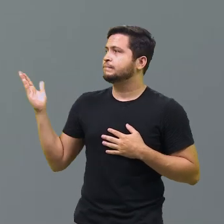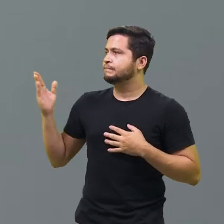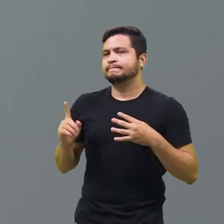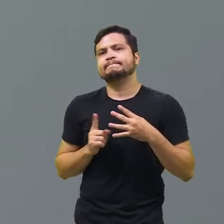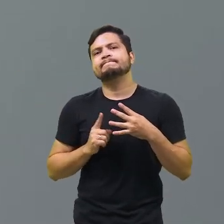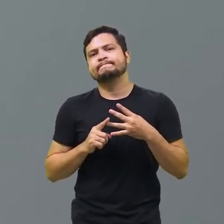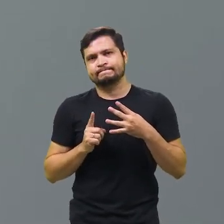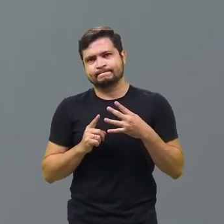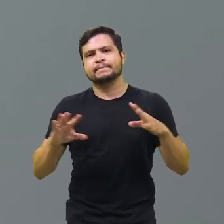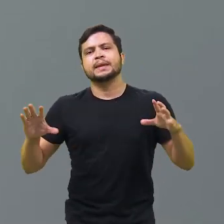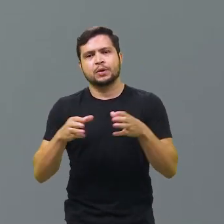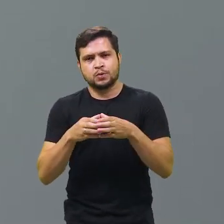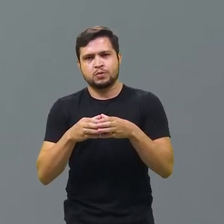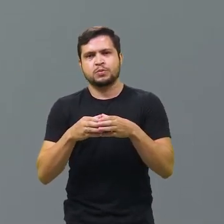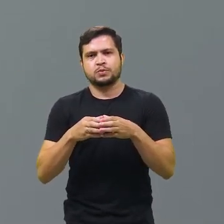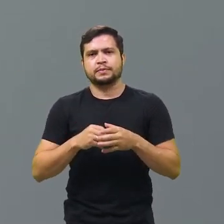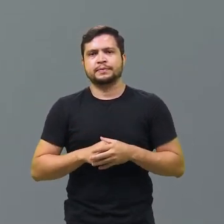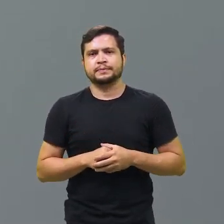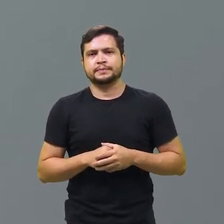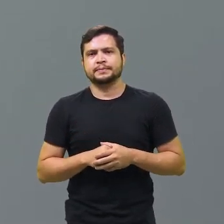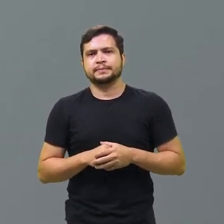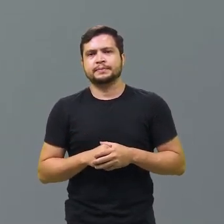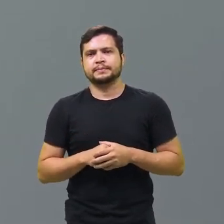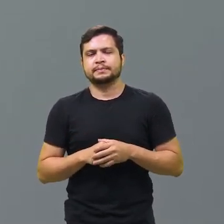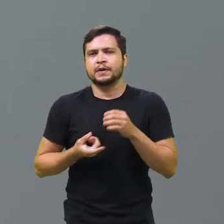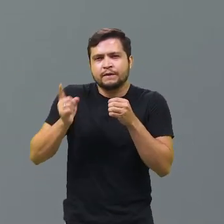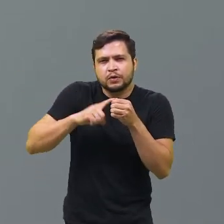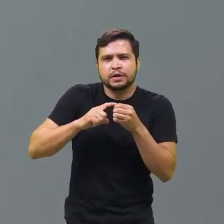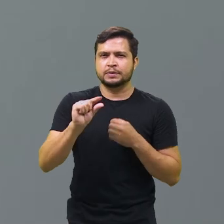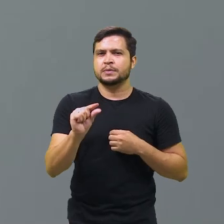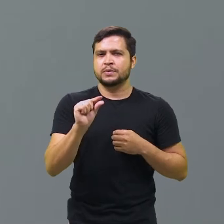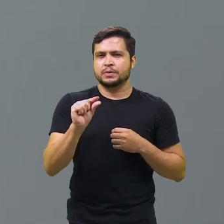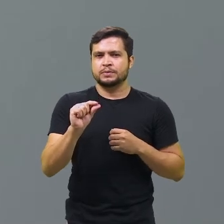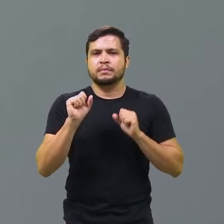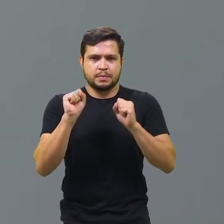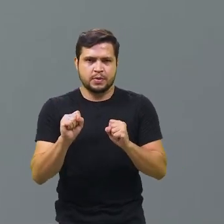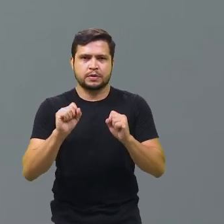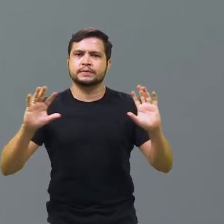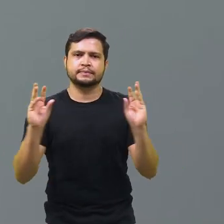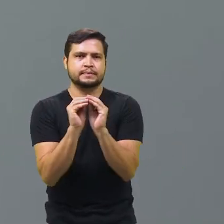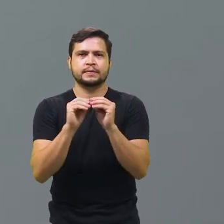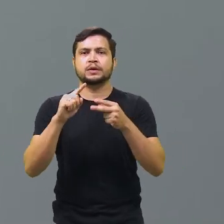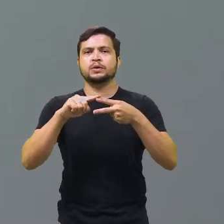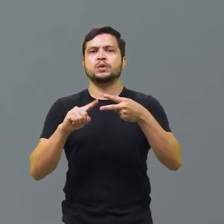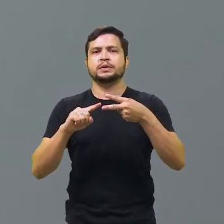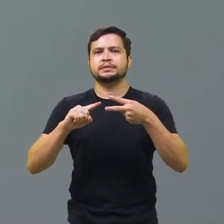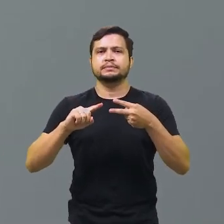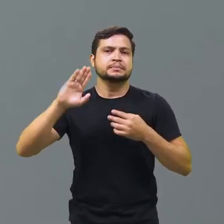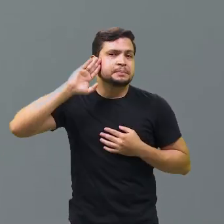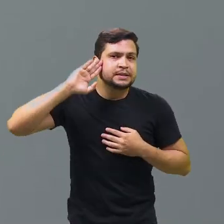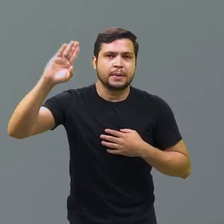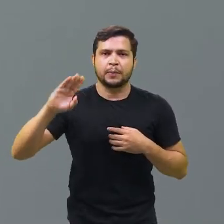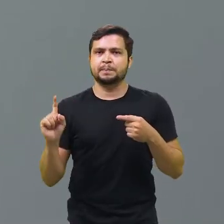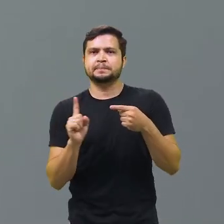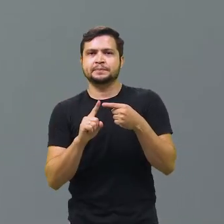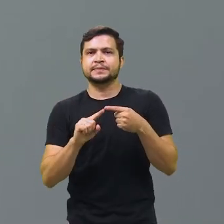das gimnospermas, né? Só retornando aqui um pouco, a gente pode fechar em dois caracteres principais, que